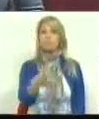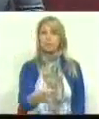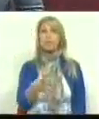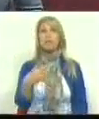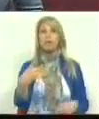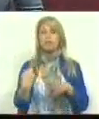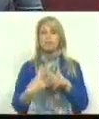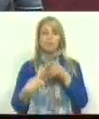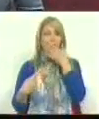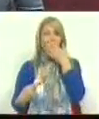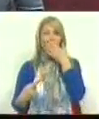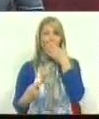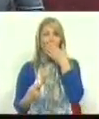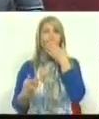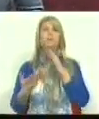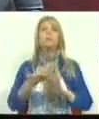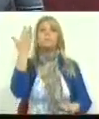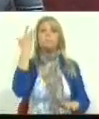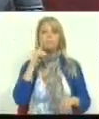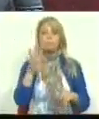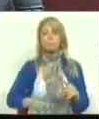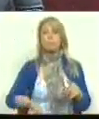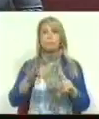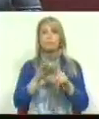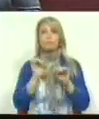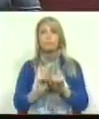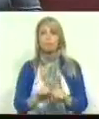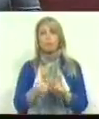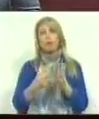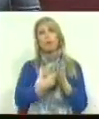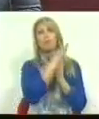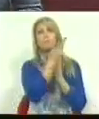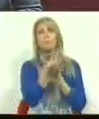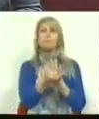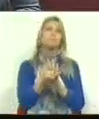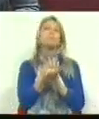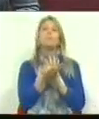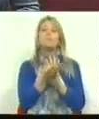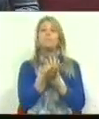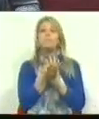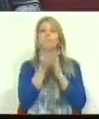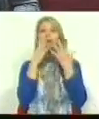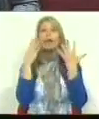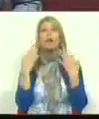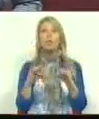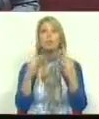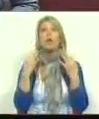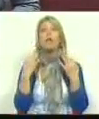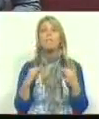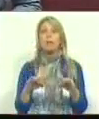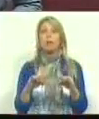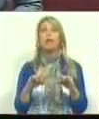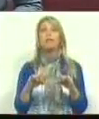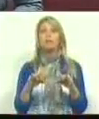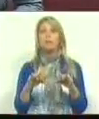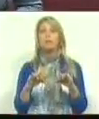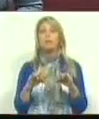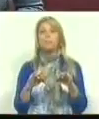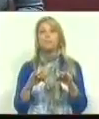motivação para abordar estes casos, que são casos de um conjunto fechado, que naturalmente com o tempo tenderá a